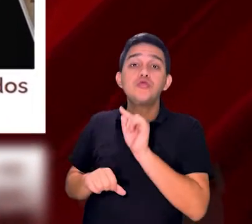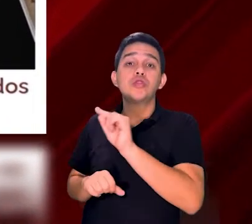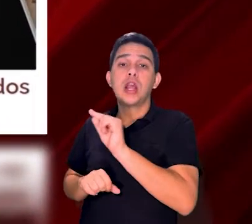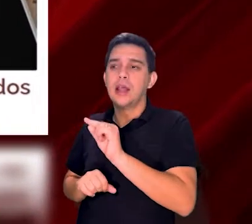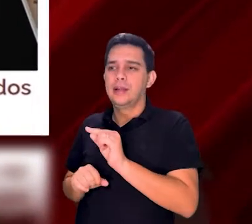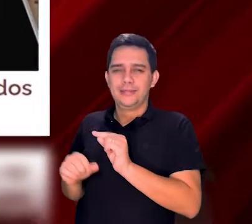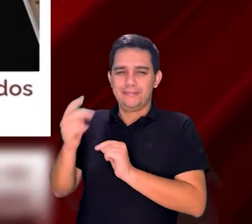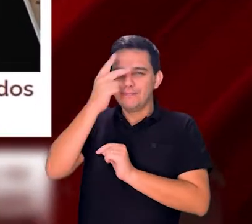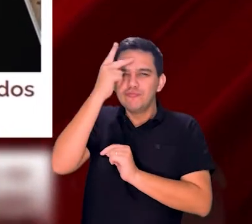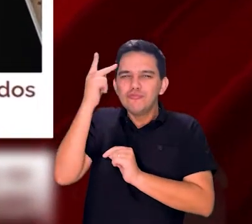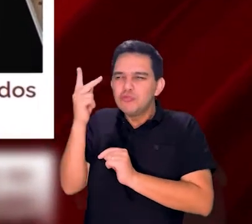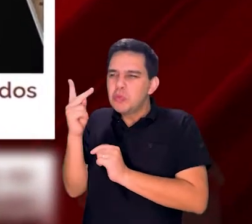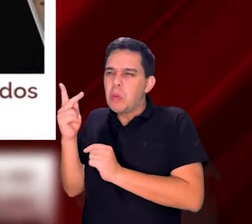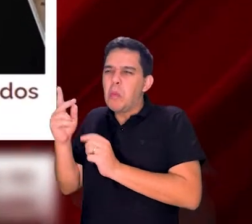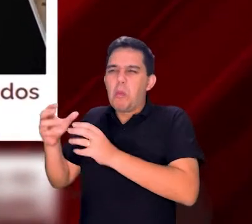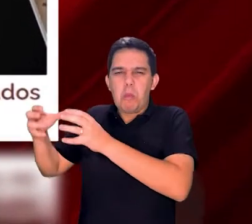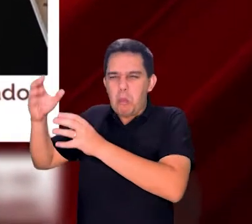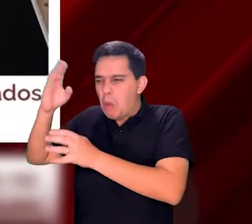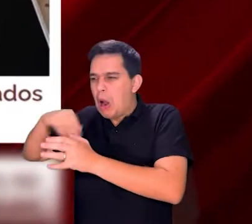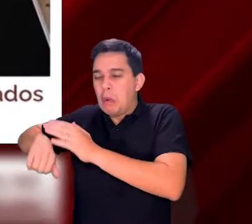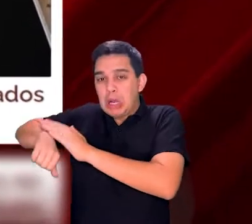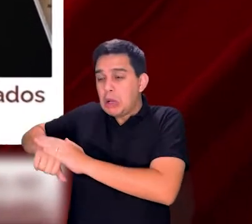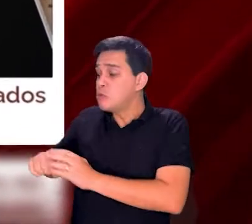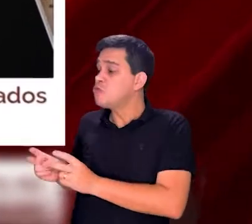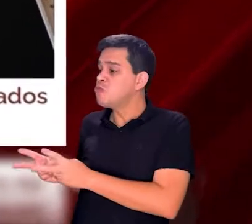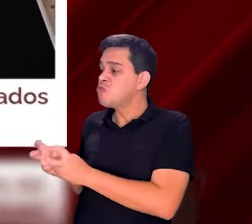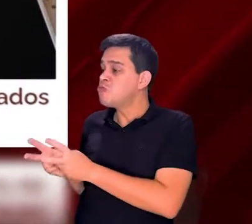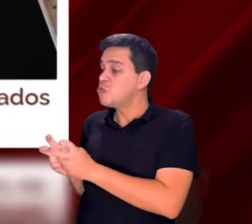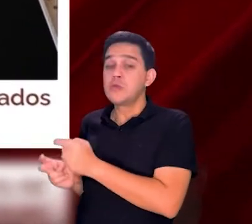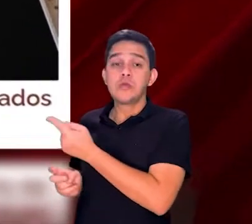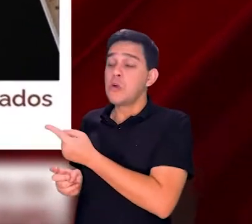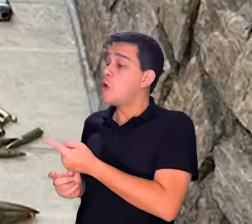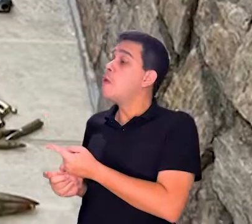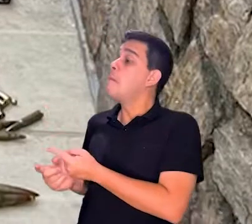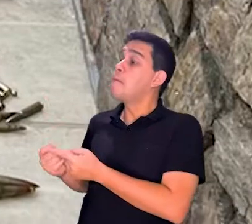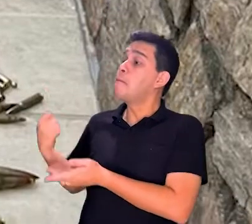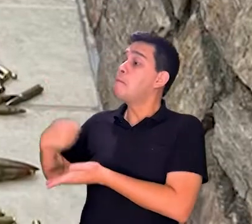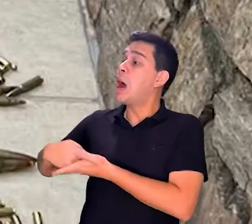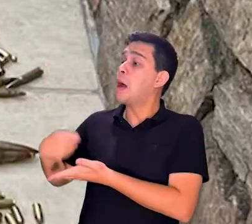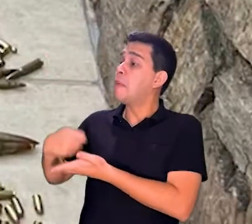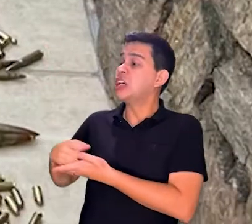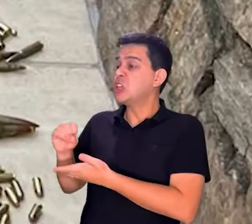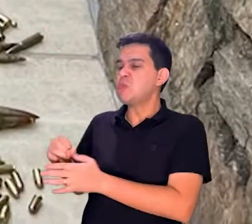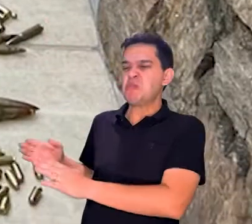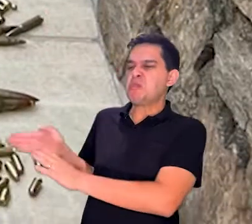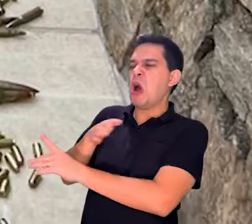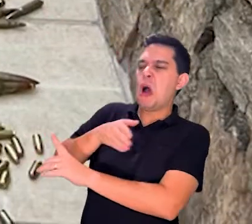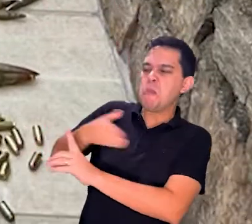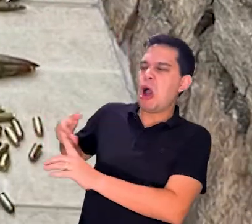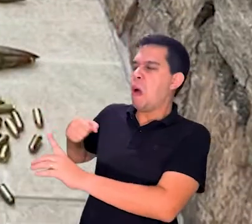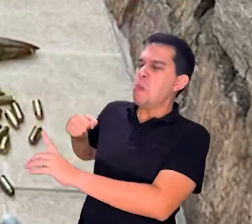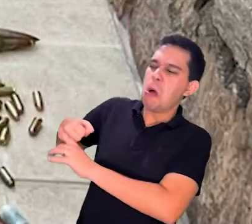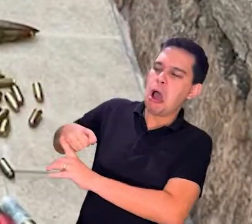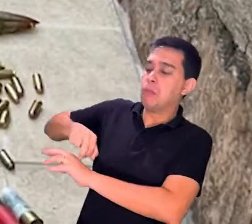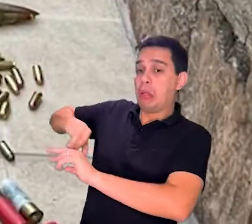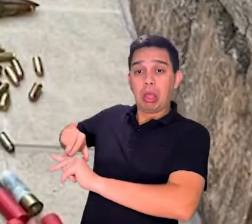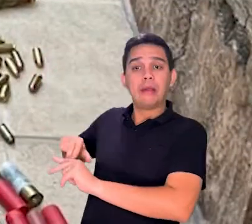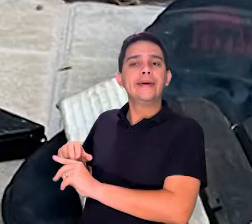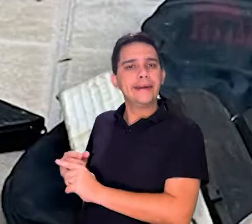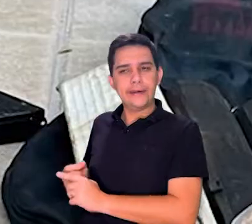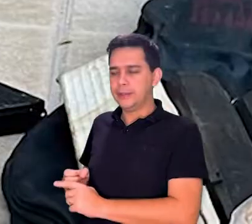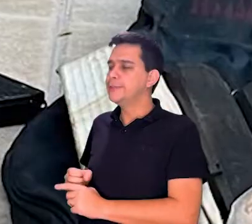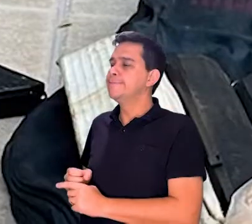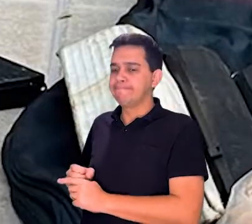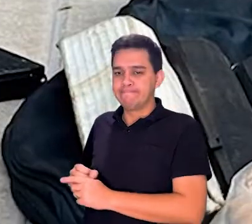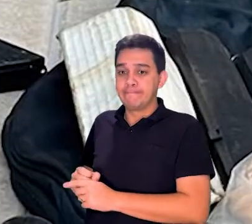integrantes do tráfico de drogas mediante tortura e pagamento de propina. Na operação, foram apreendidos com os